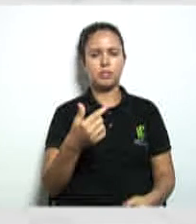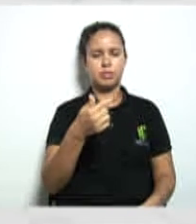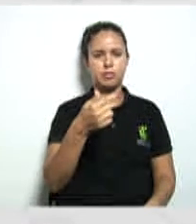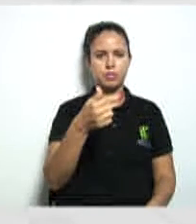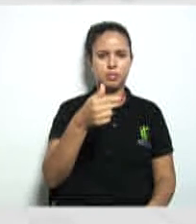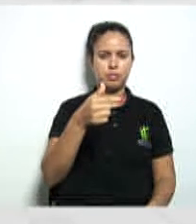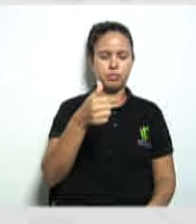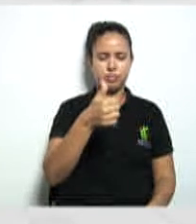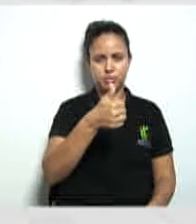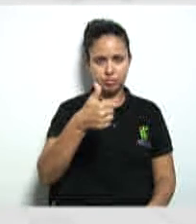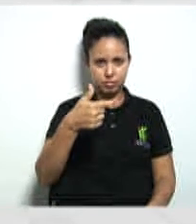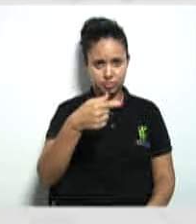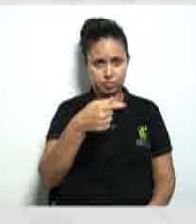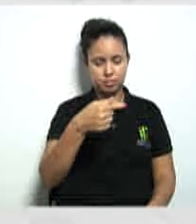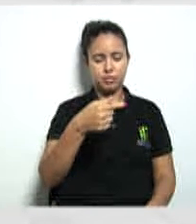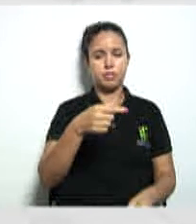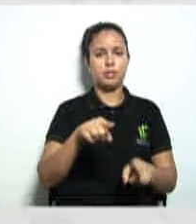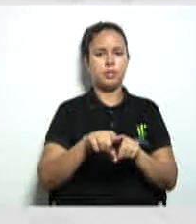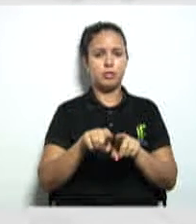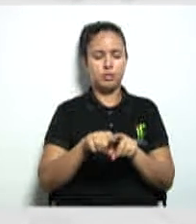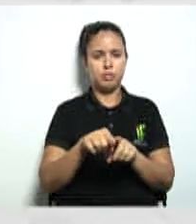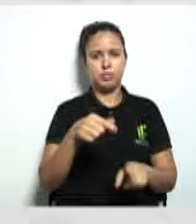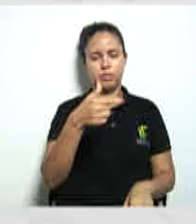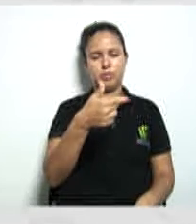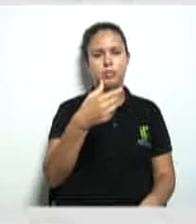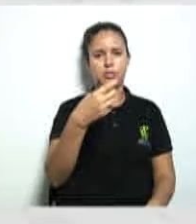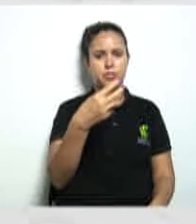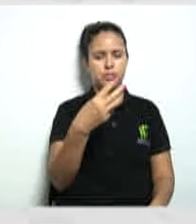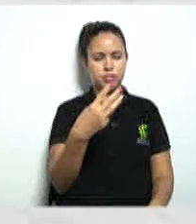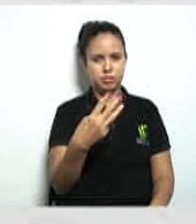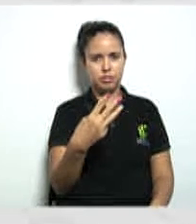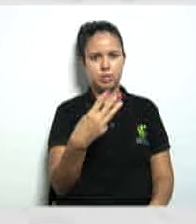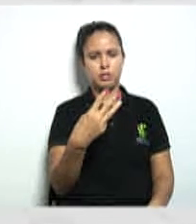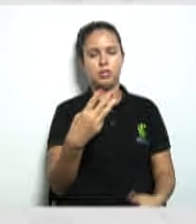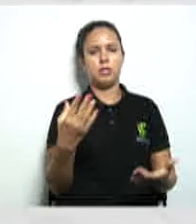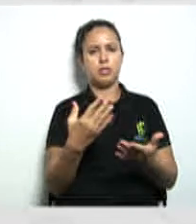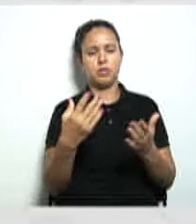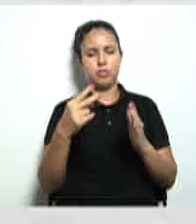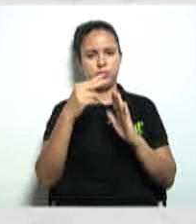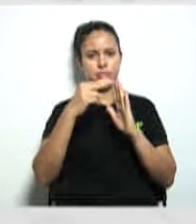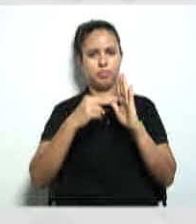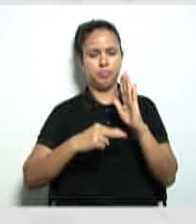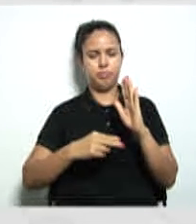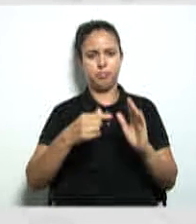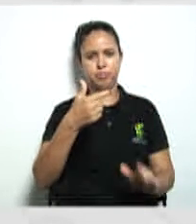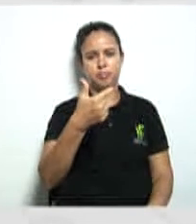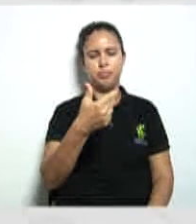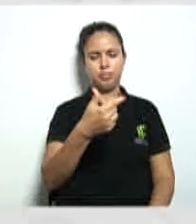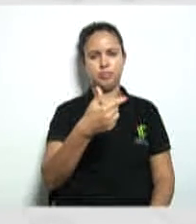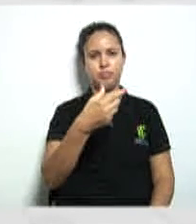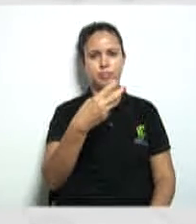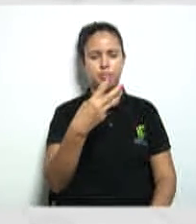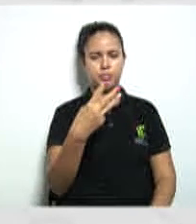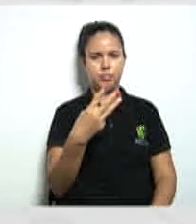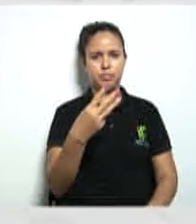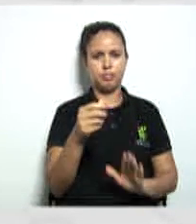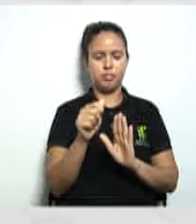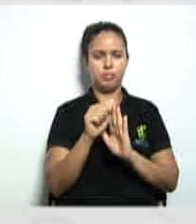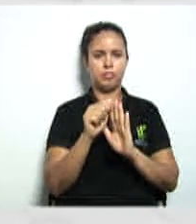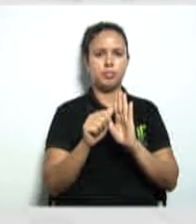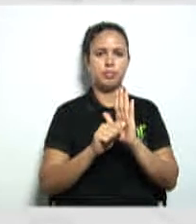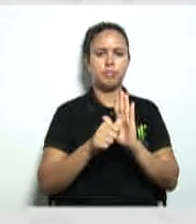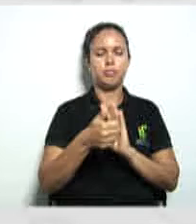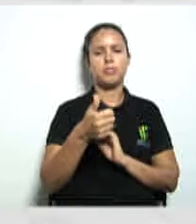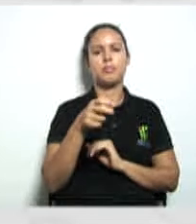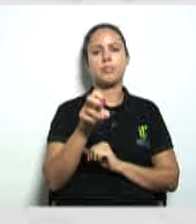já foi estudado nessa aula de hoje e agora eu passo a ler o inciso 23 do artigo